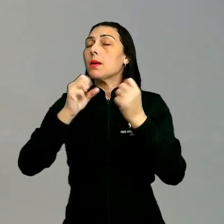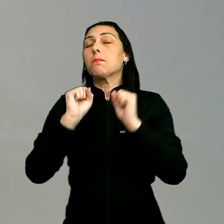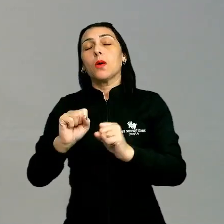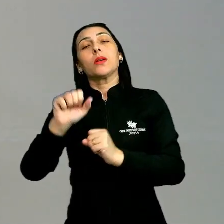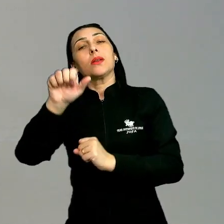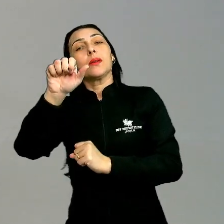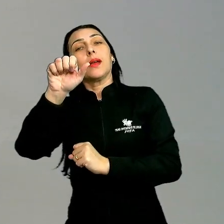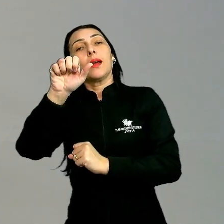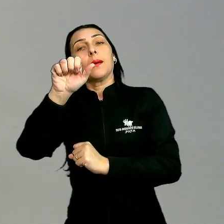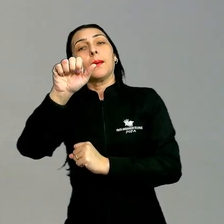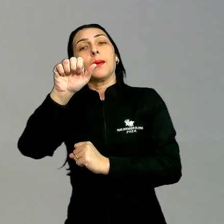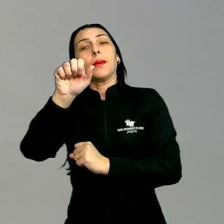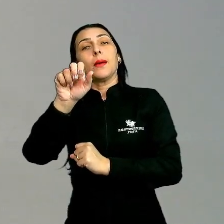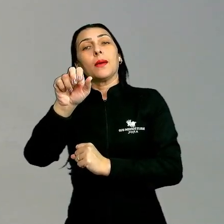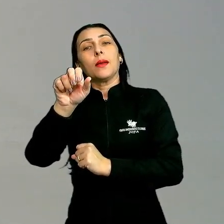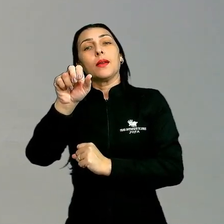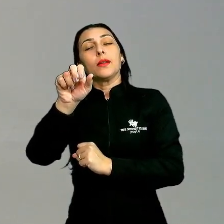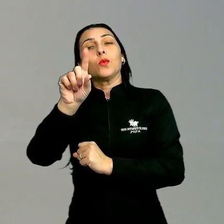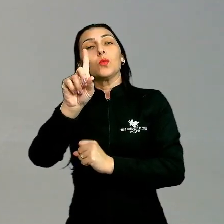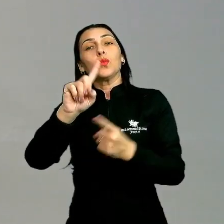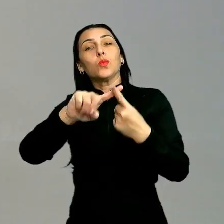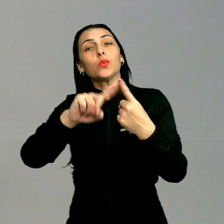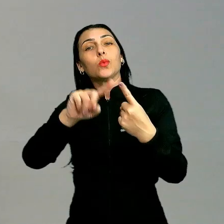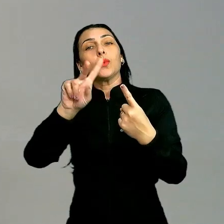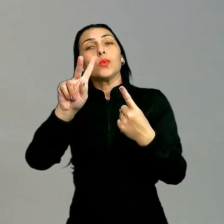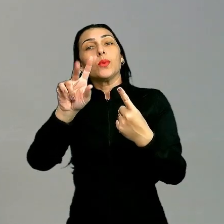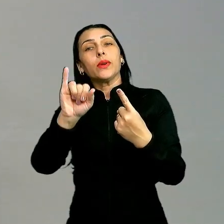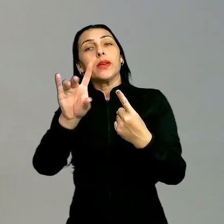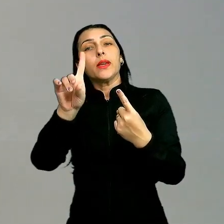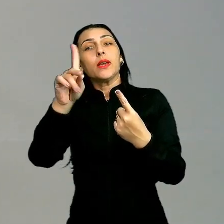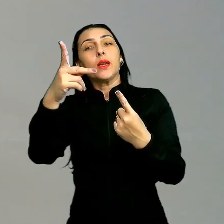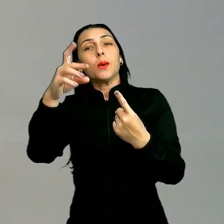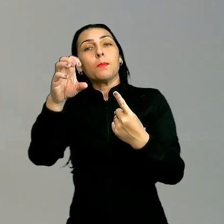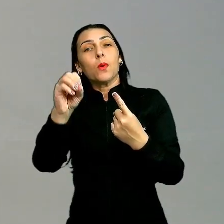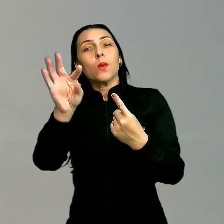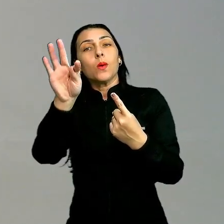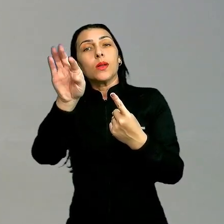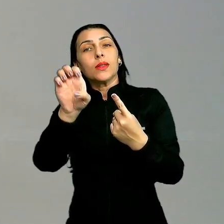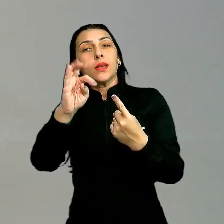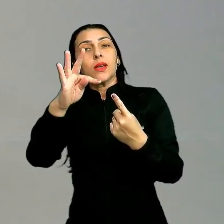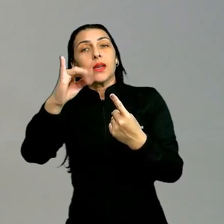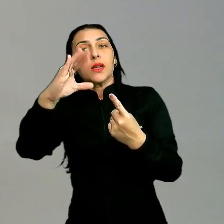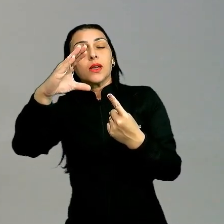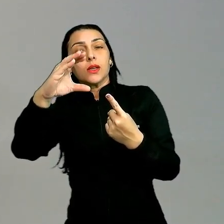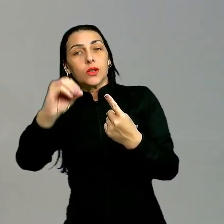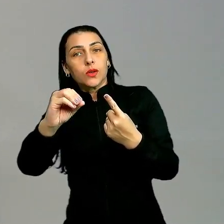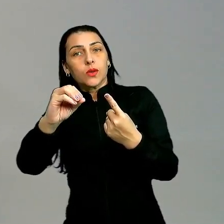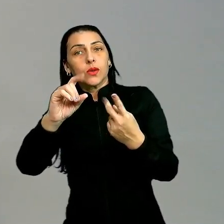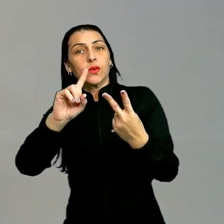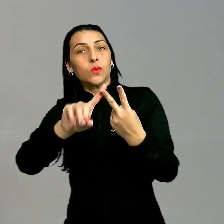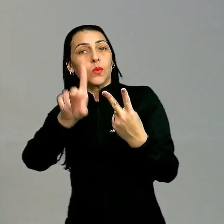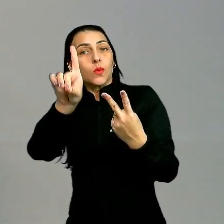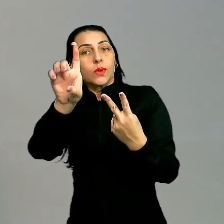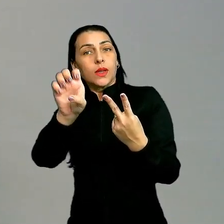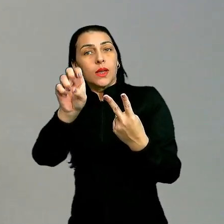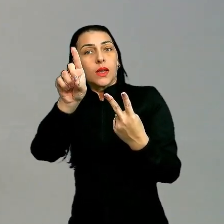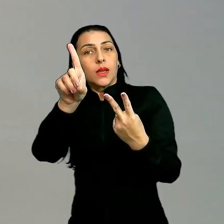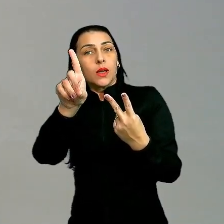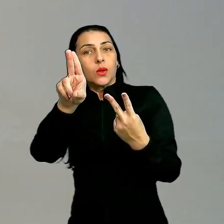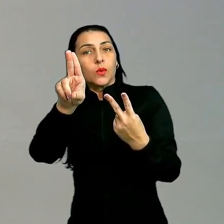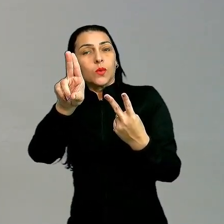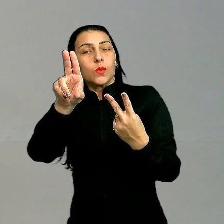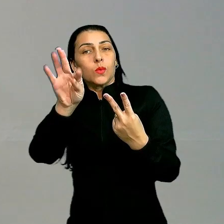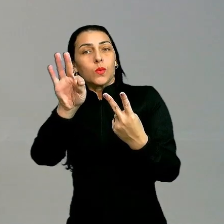ou dedutivo, né? Ele pode ser hipotético ou dedutivo, ou de certo modo, é aquele que